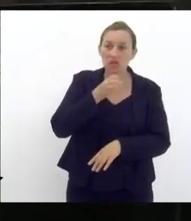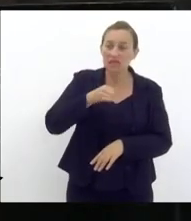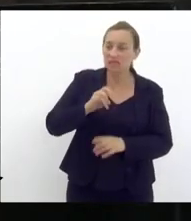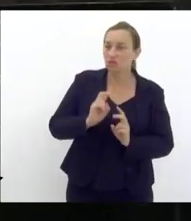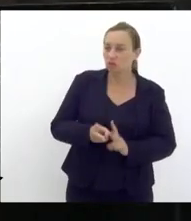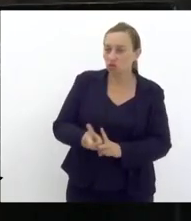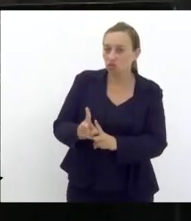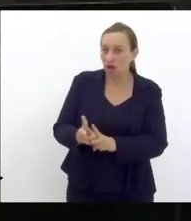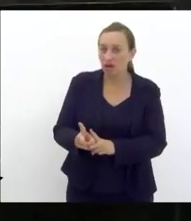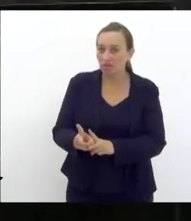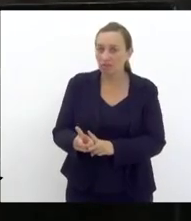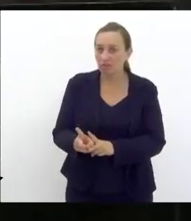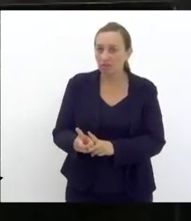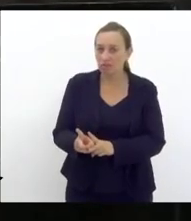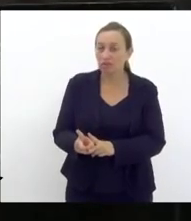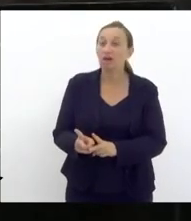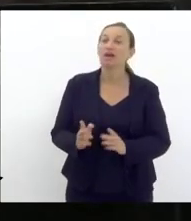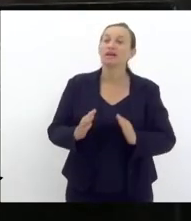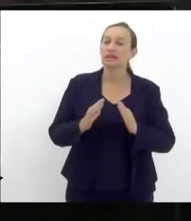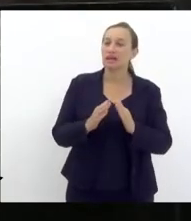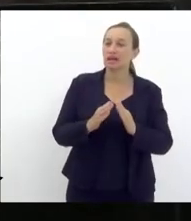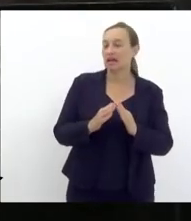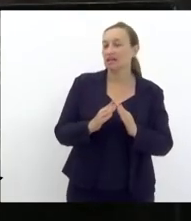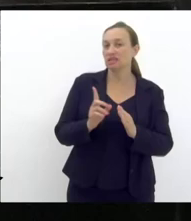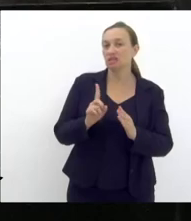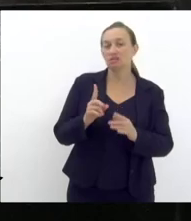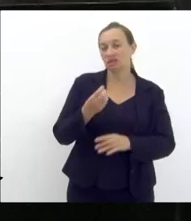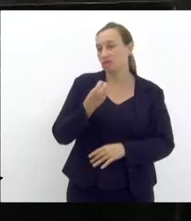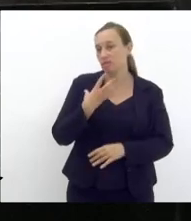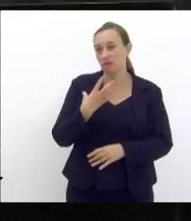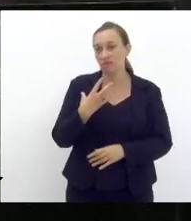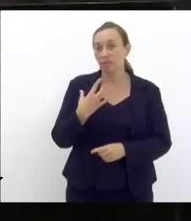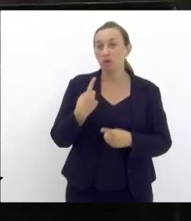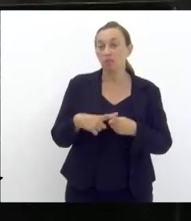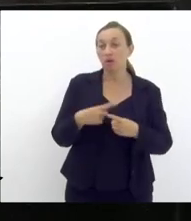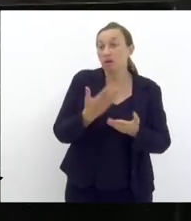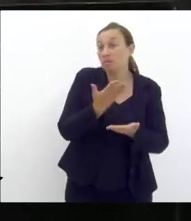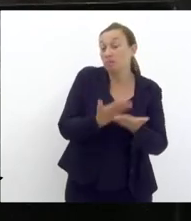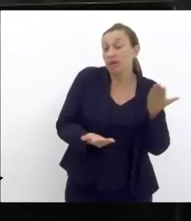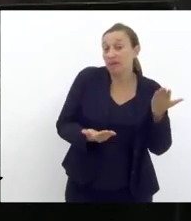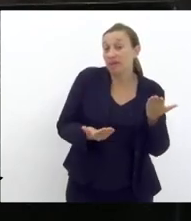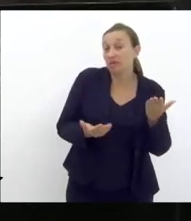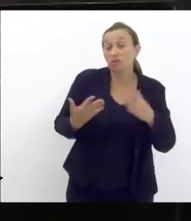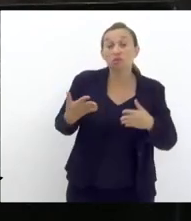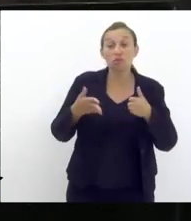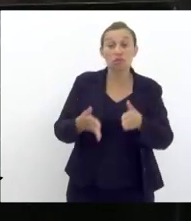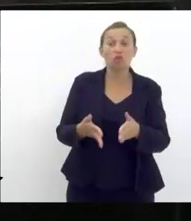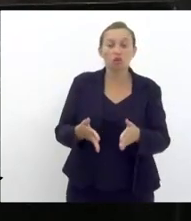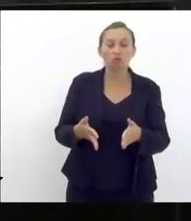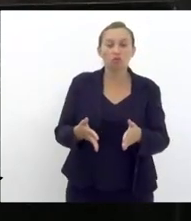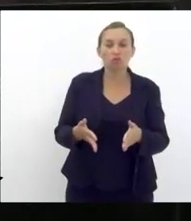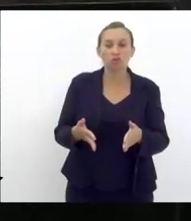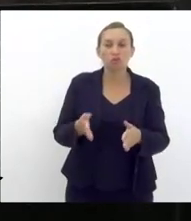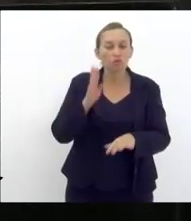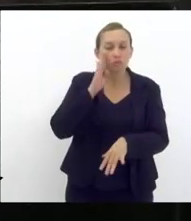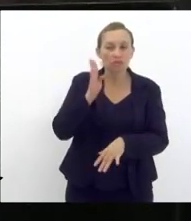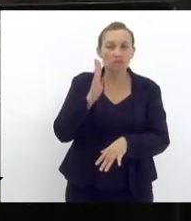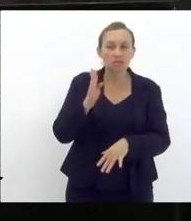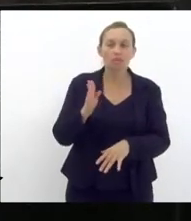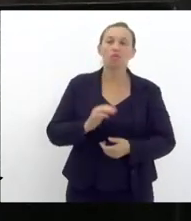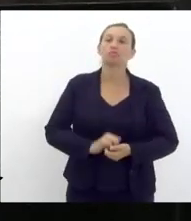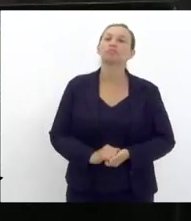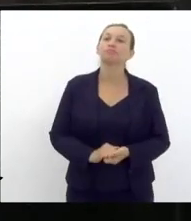continuarmos assim essa casa não vai sair bem porque nós perdemos o parâmetro da razoabilidade e de um bom